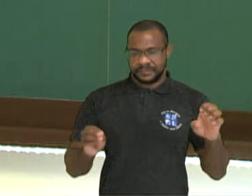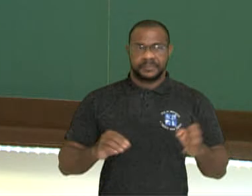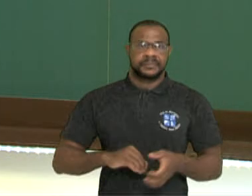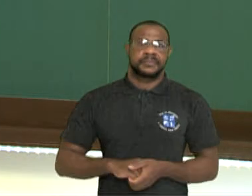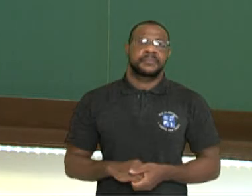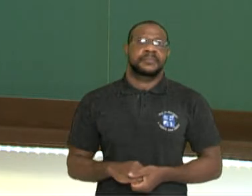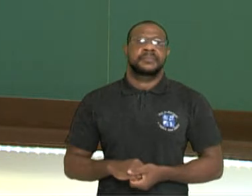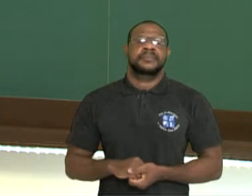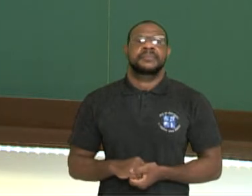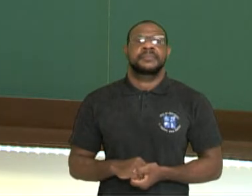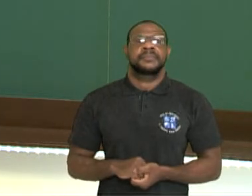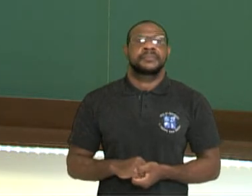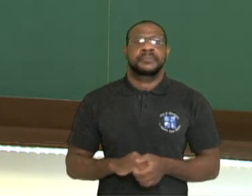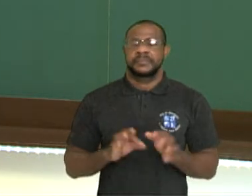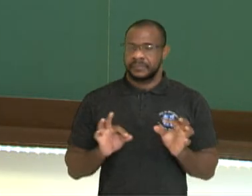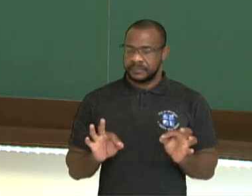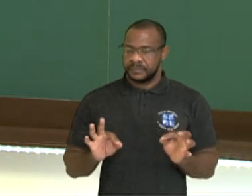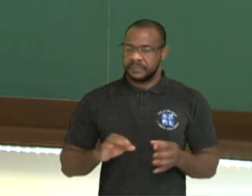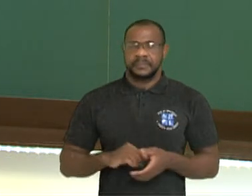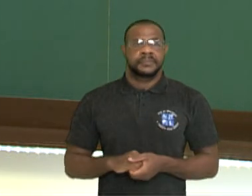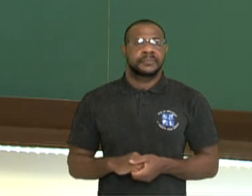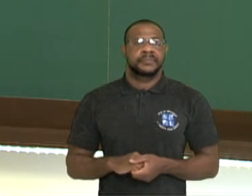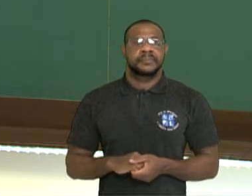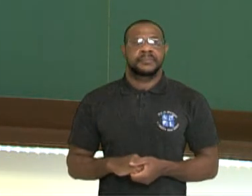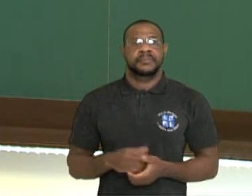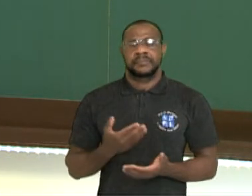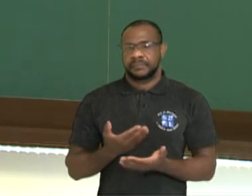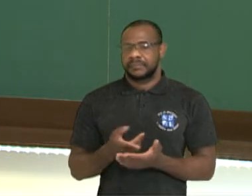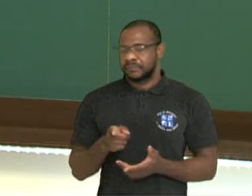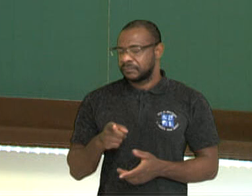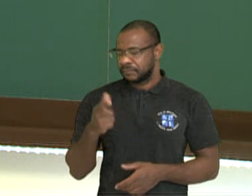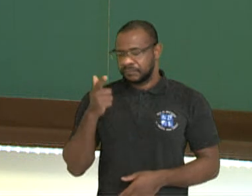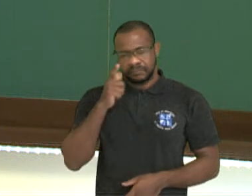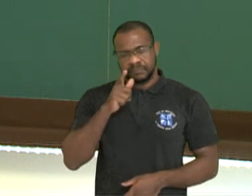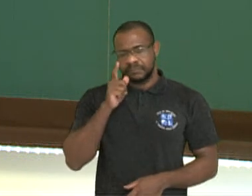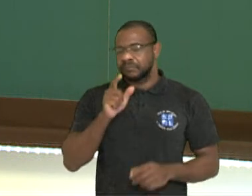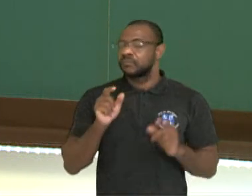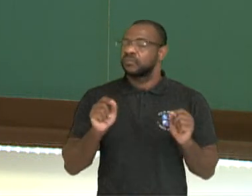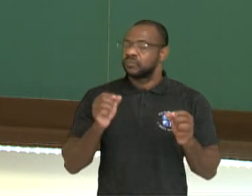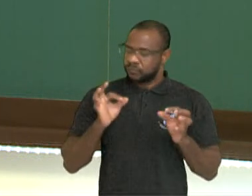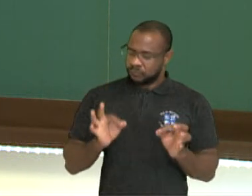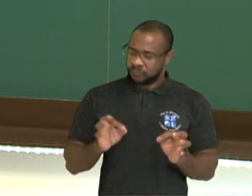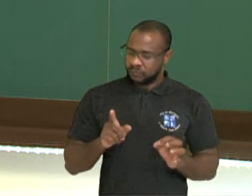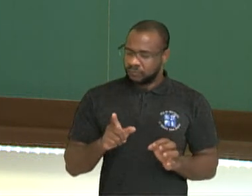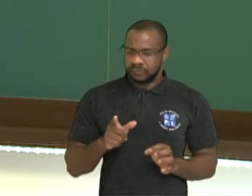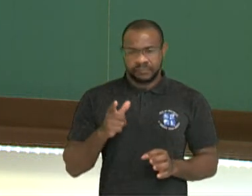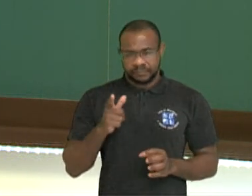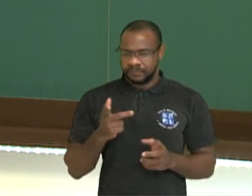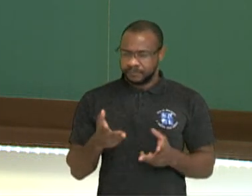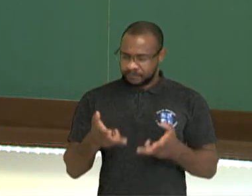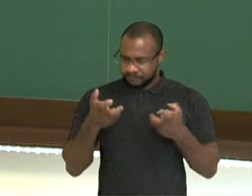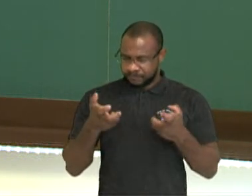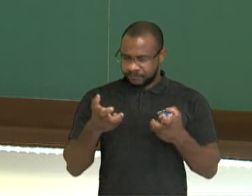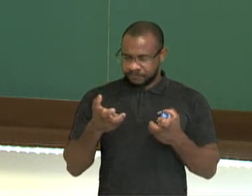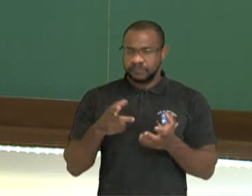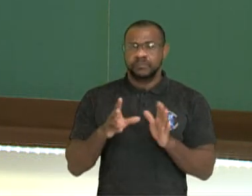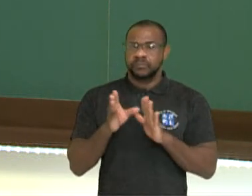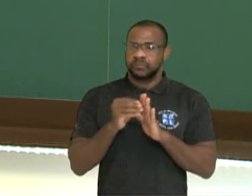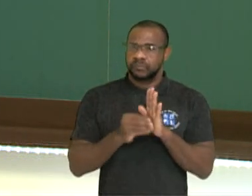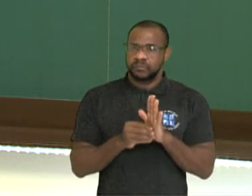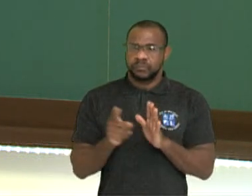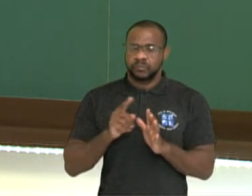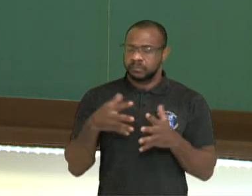habitaciones, certo? Muito bem. Tenho certeza que você conseguiu aí assimilar bem esse conteúdo, ele não